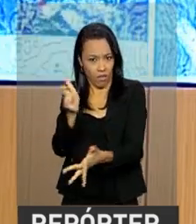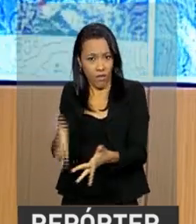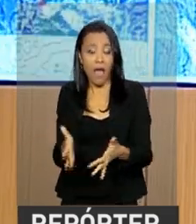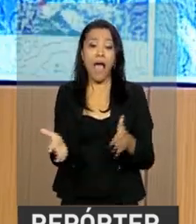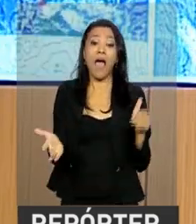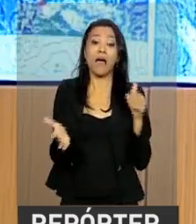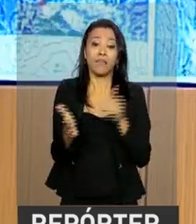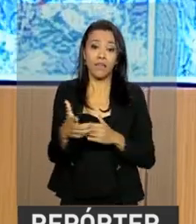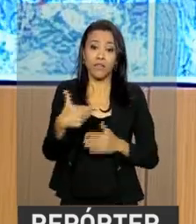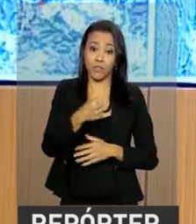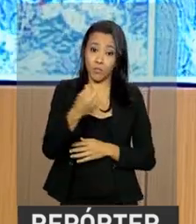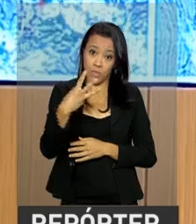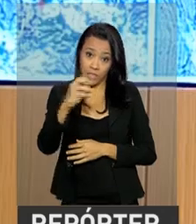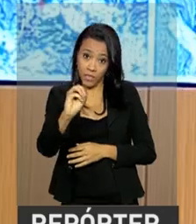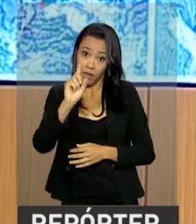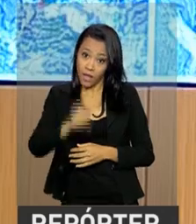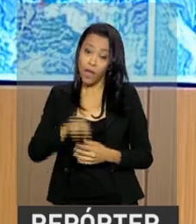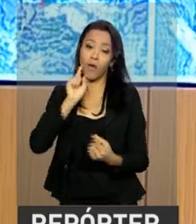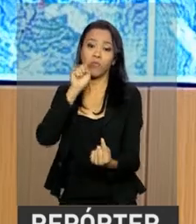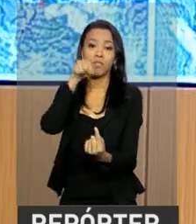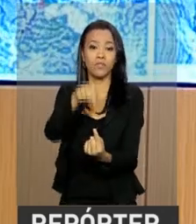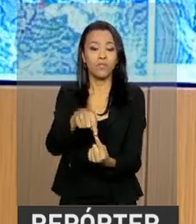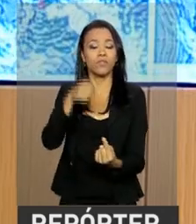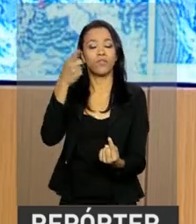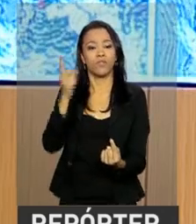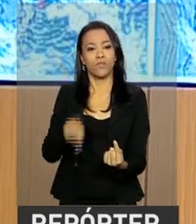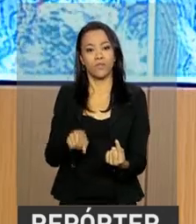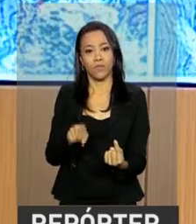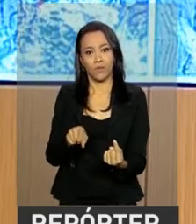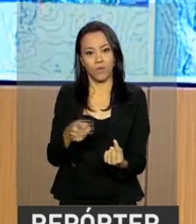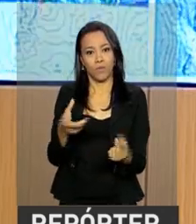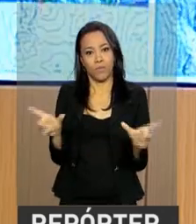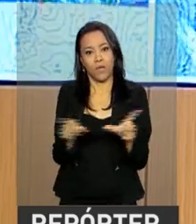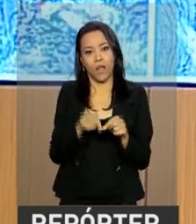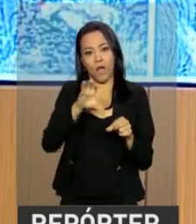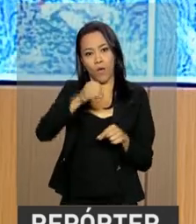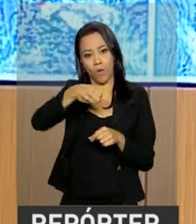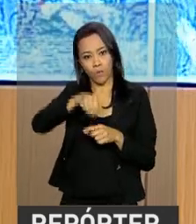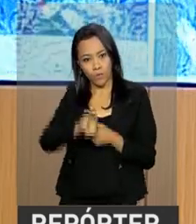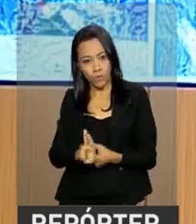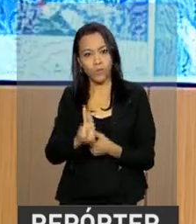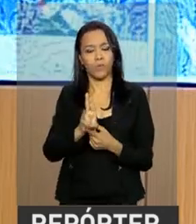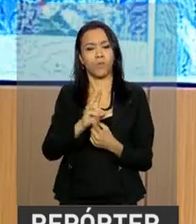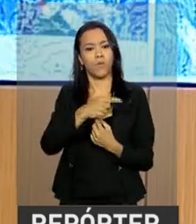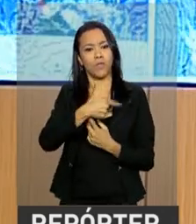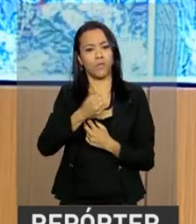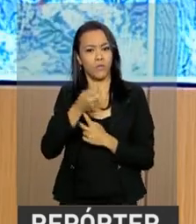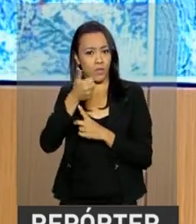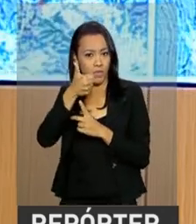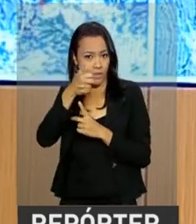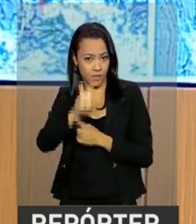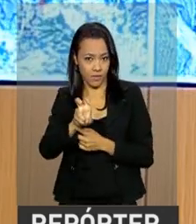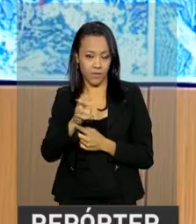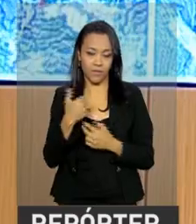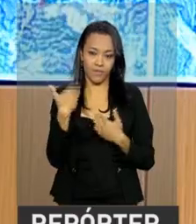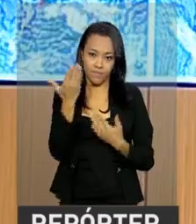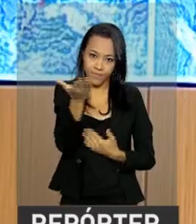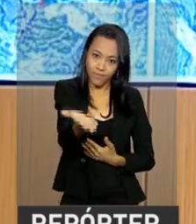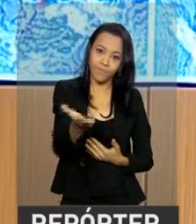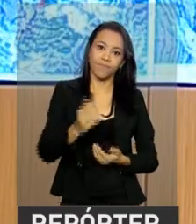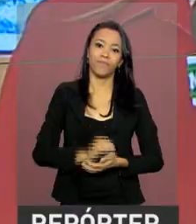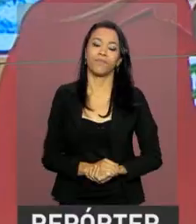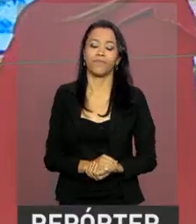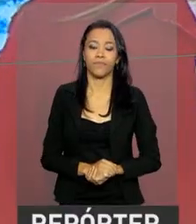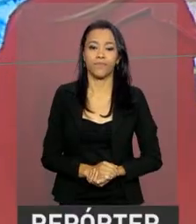2030 é um dos objetivos aprovados Pelas Nações Unidas em 2015 volto com você no estúdio